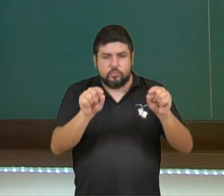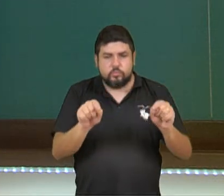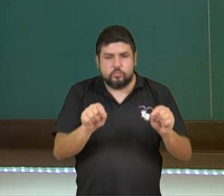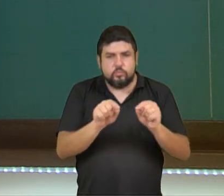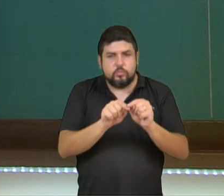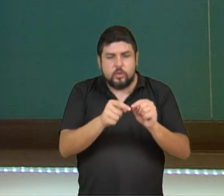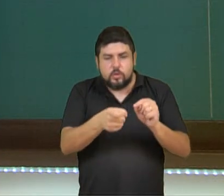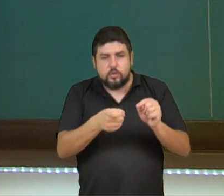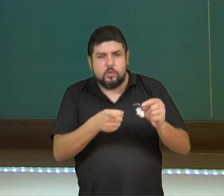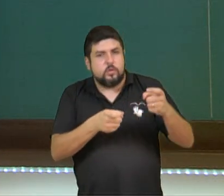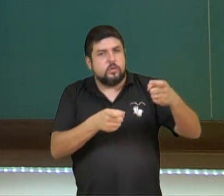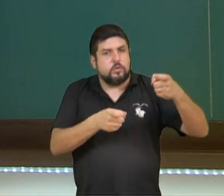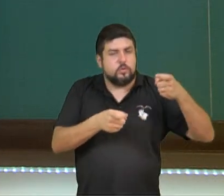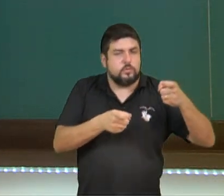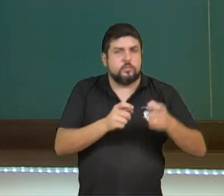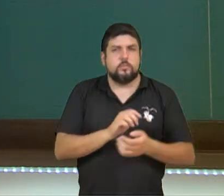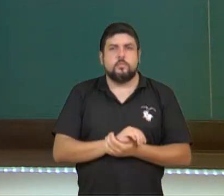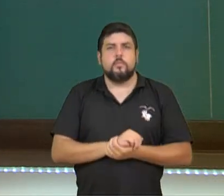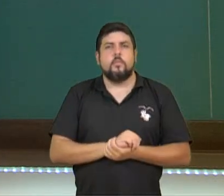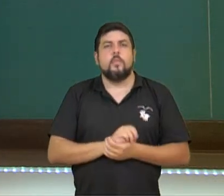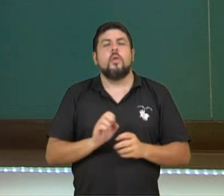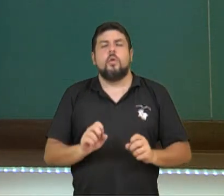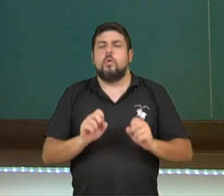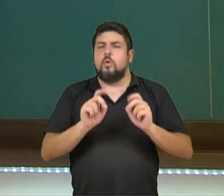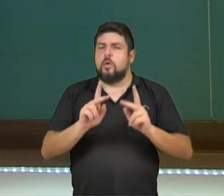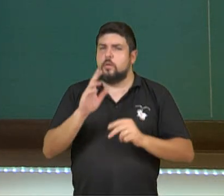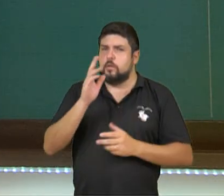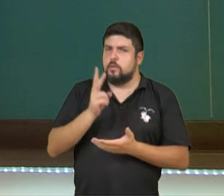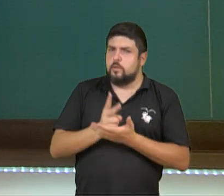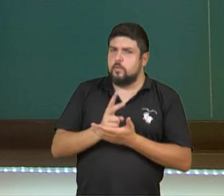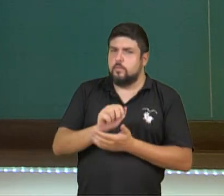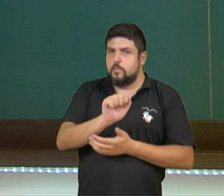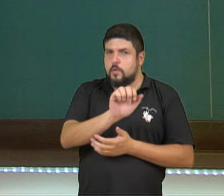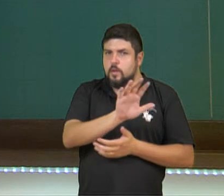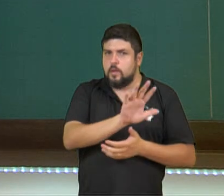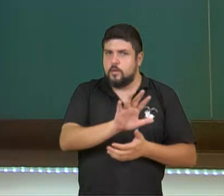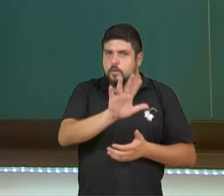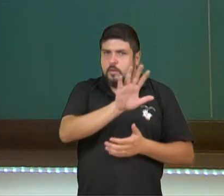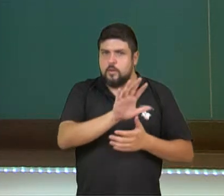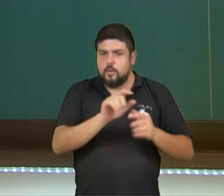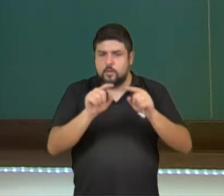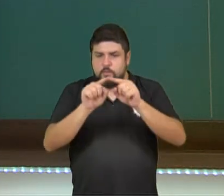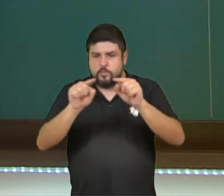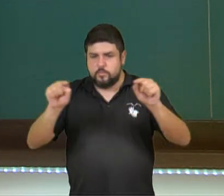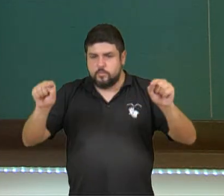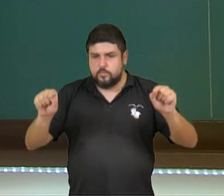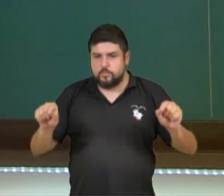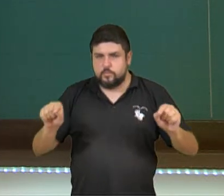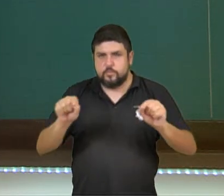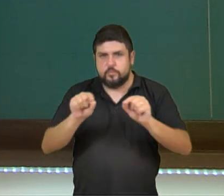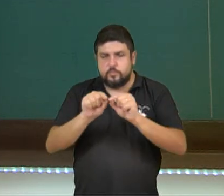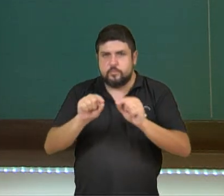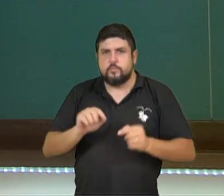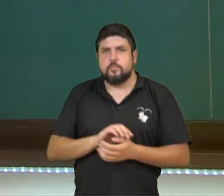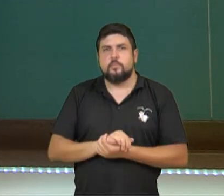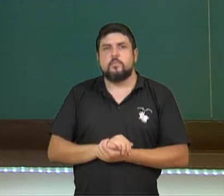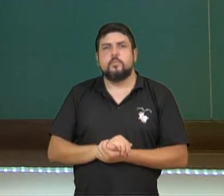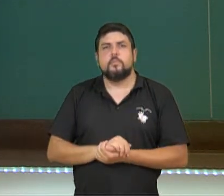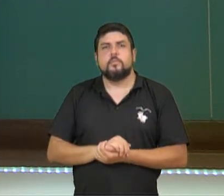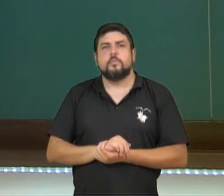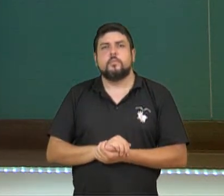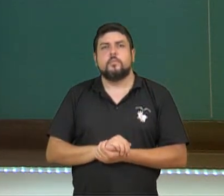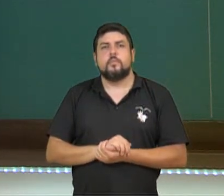x, ok? A gente sempre trabalha com área aqui, tá bom? Área de retângulo, pensa nisso. Retângulo ou quadrado.